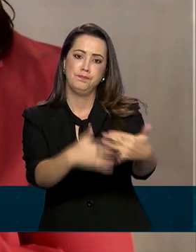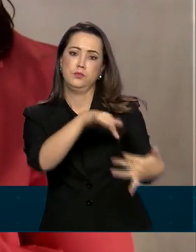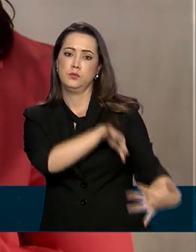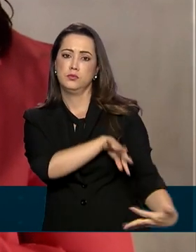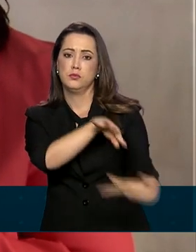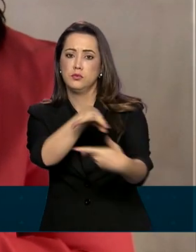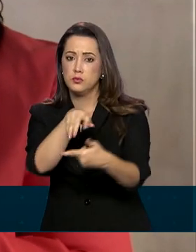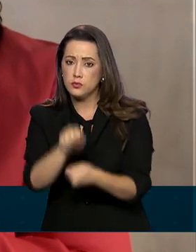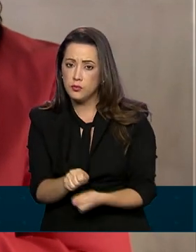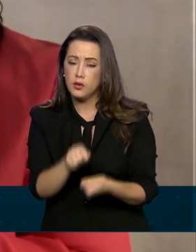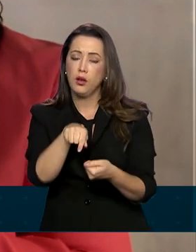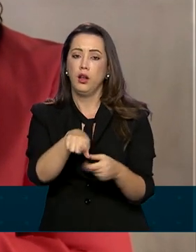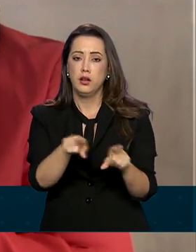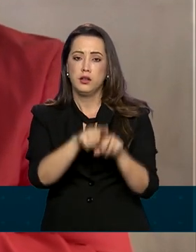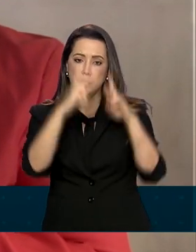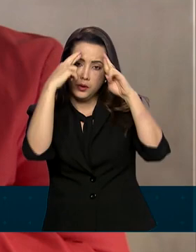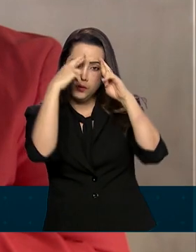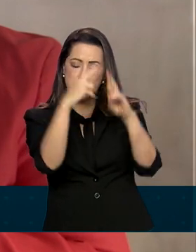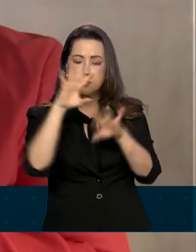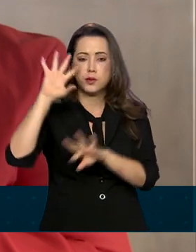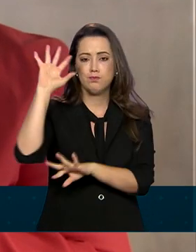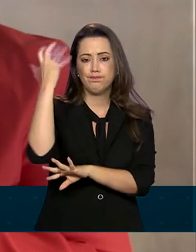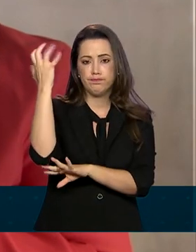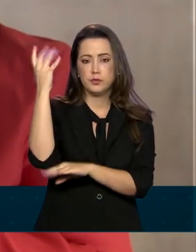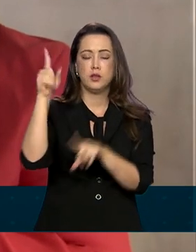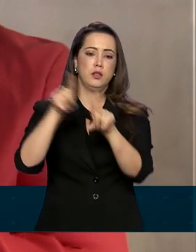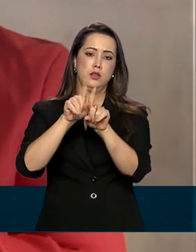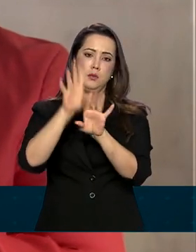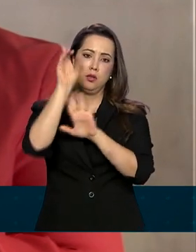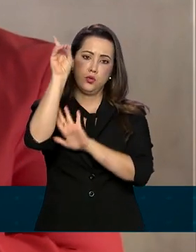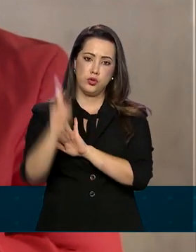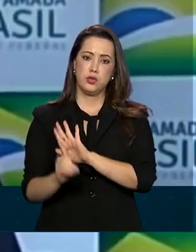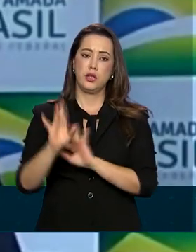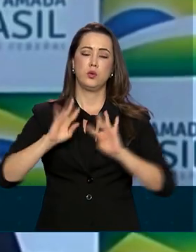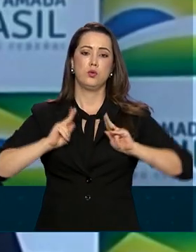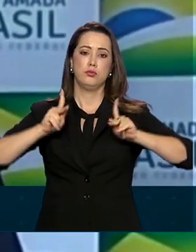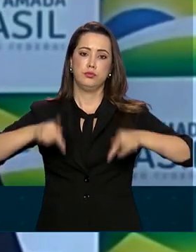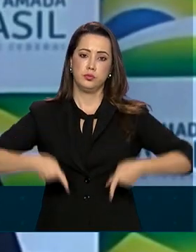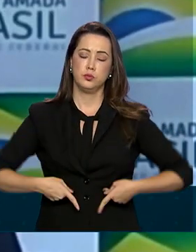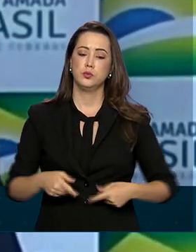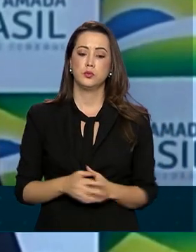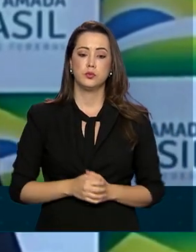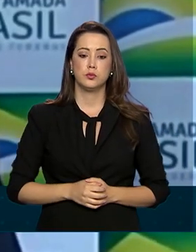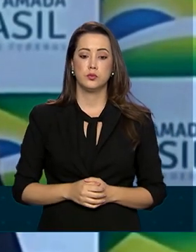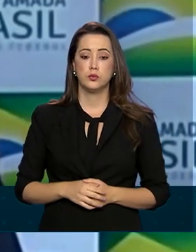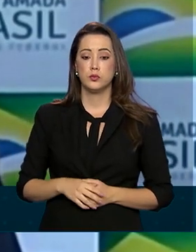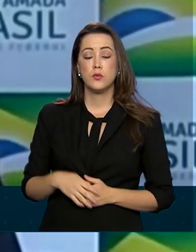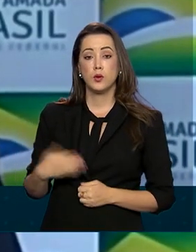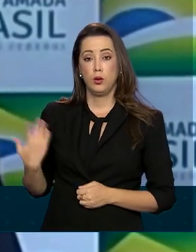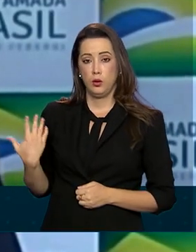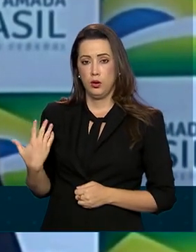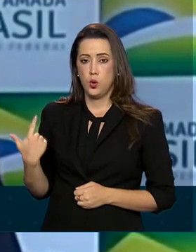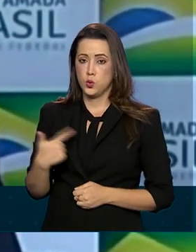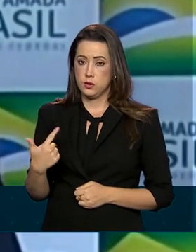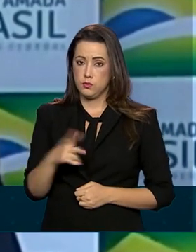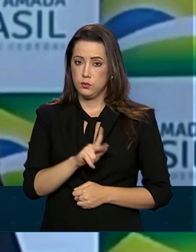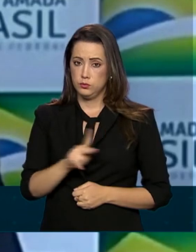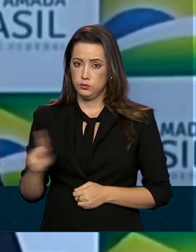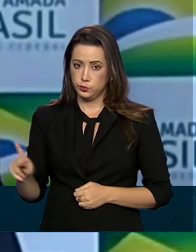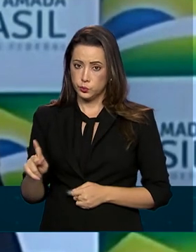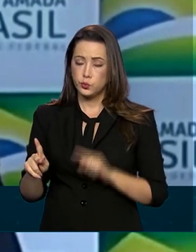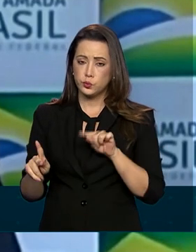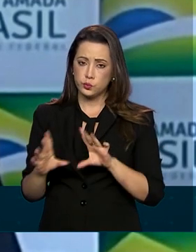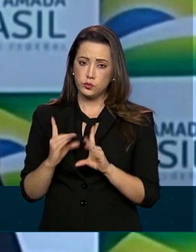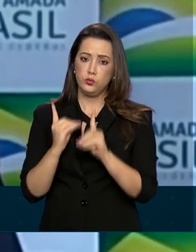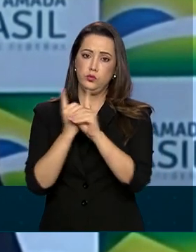sustentável e o respeito ao meio ambiente e aos direitos humanos. O vice-presidente Hamilton Mourão participou do